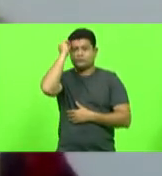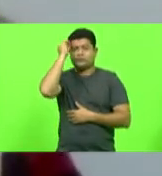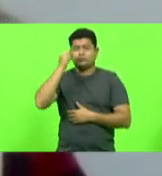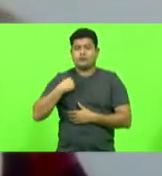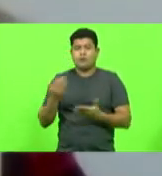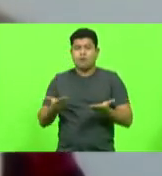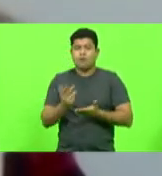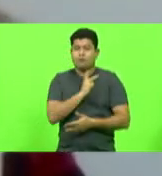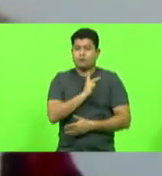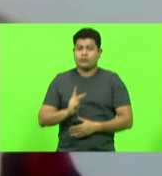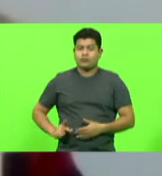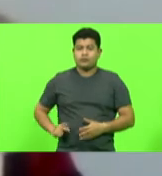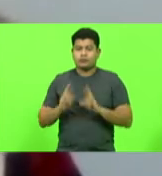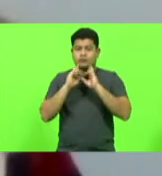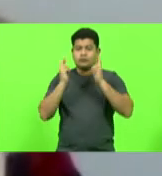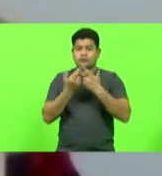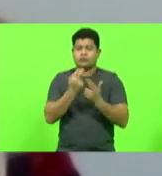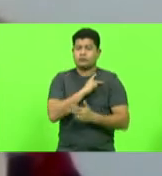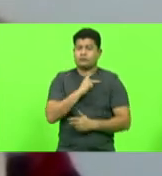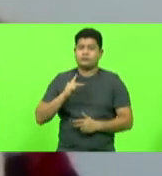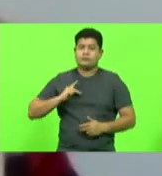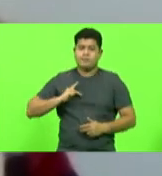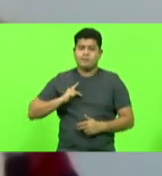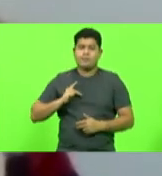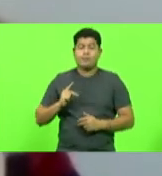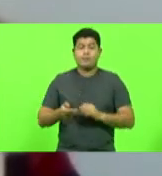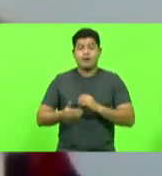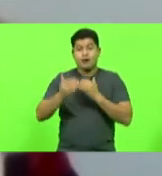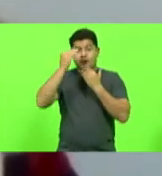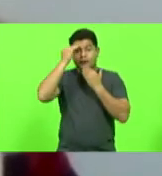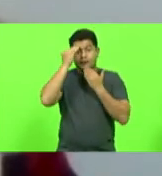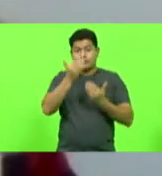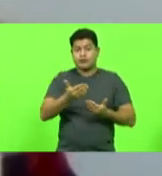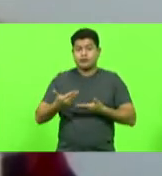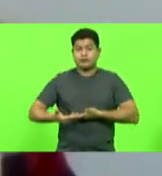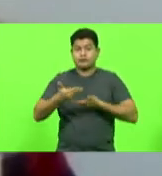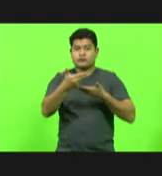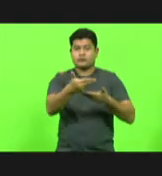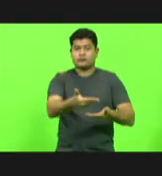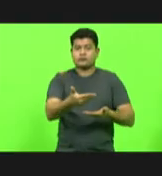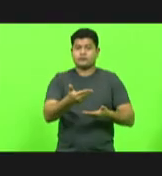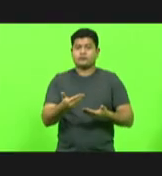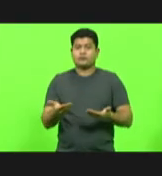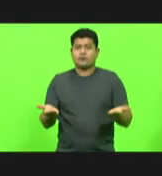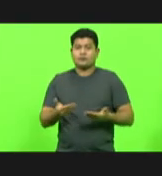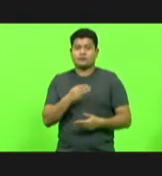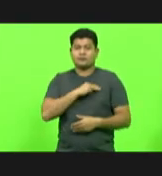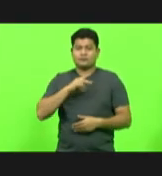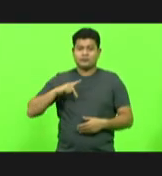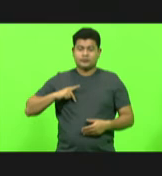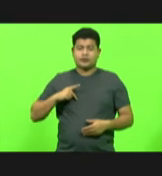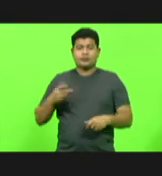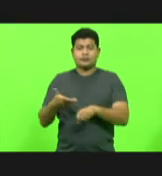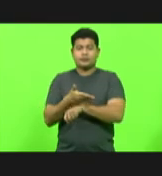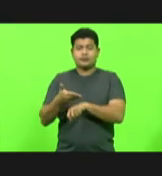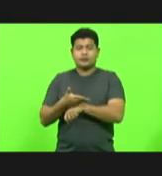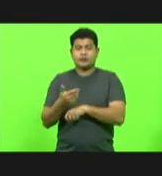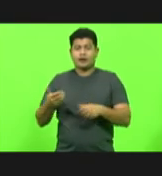preside esta audiência pública. Agradeço o convite para o Ministério Público poder estar participando do